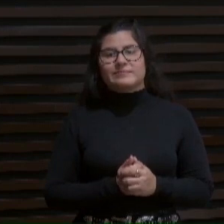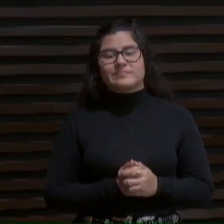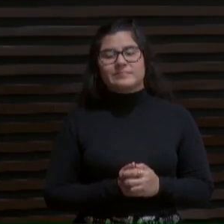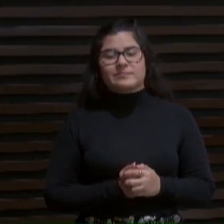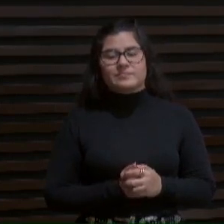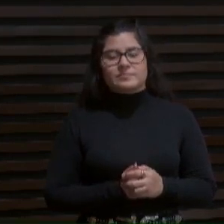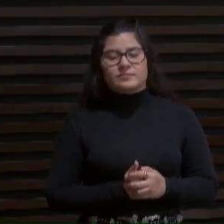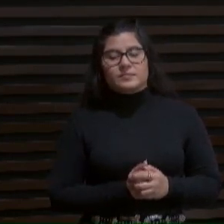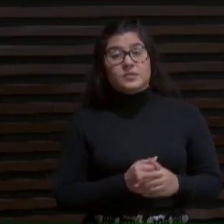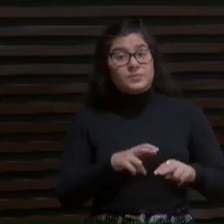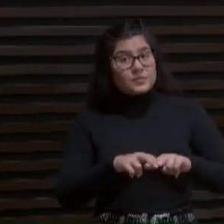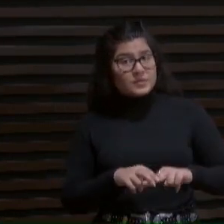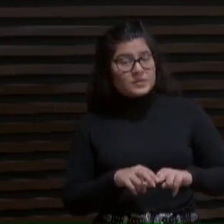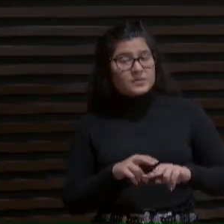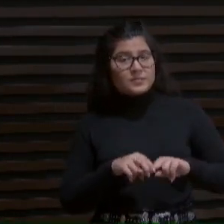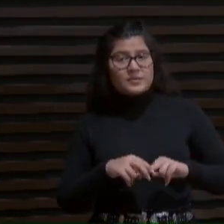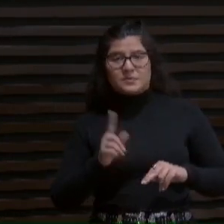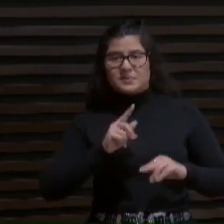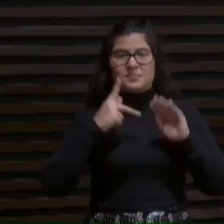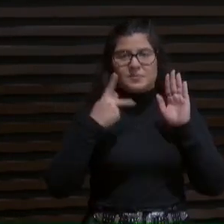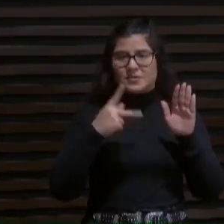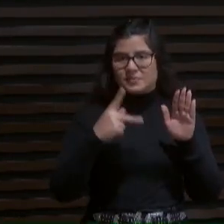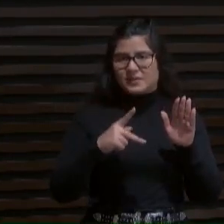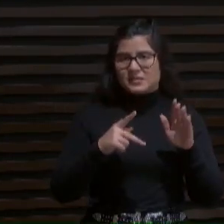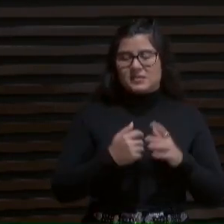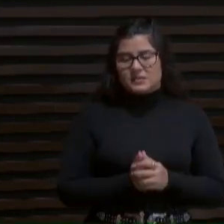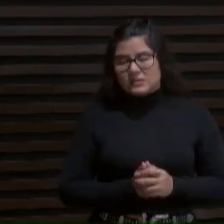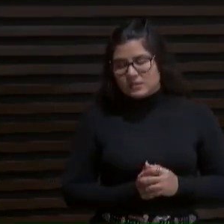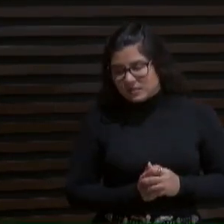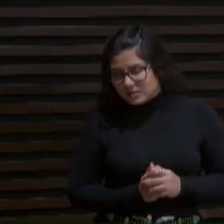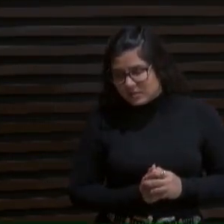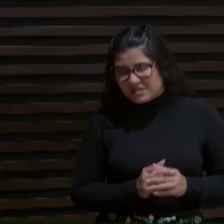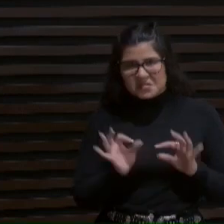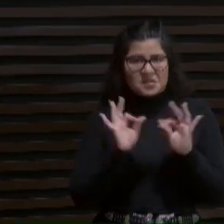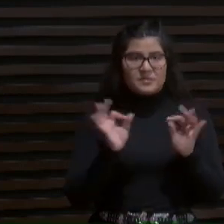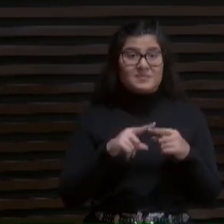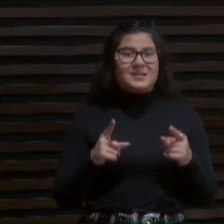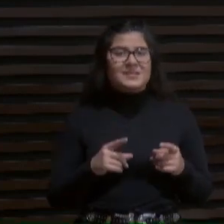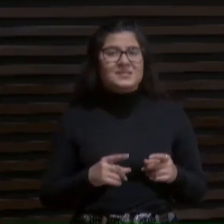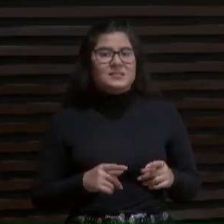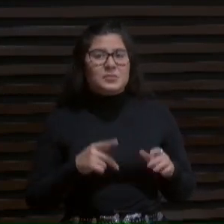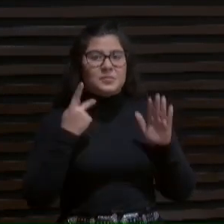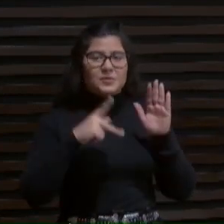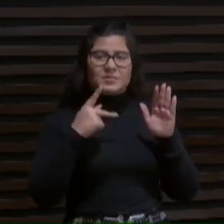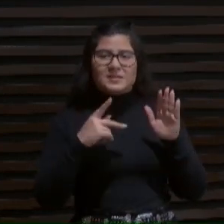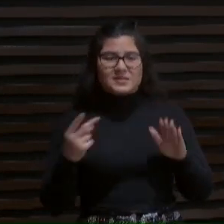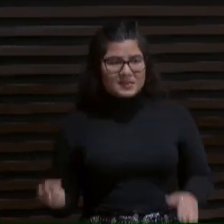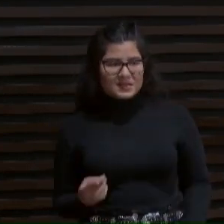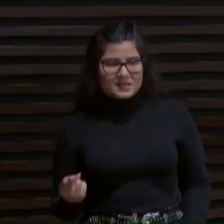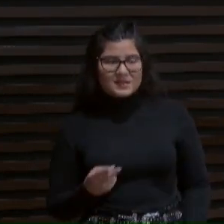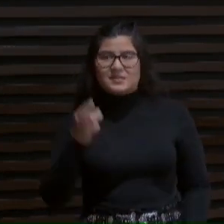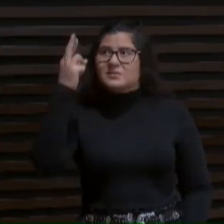Por quê? Porque não se trata de uma promessa condicionada, mas de uma promessa incondicional do Senhor com relação ao